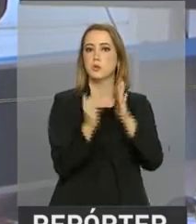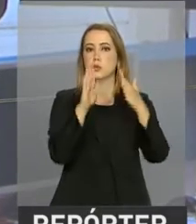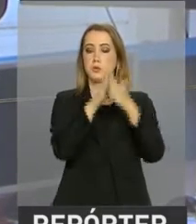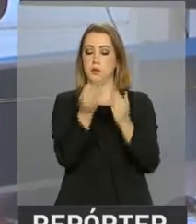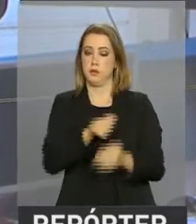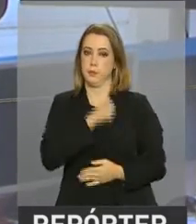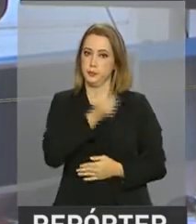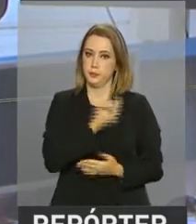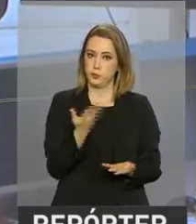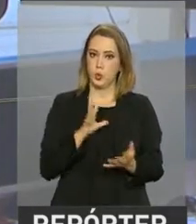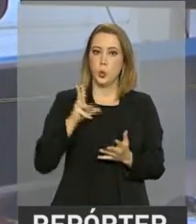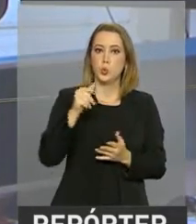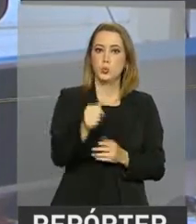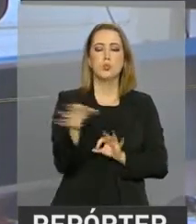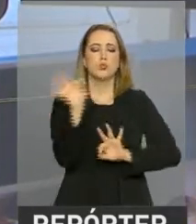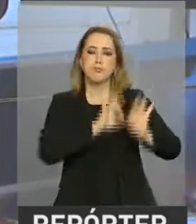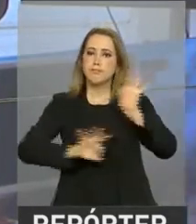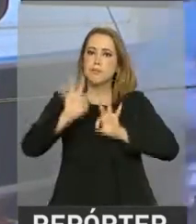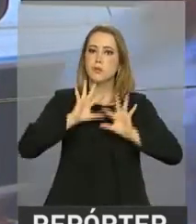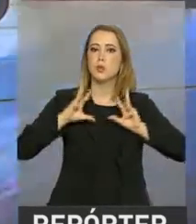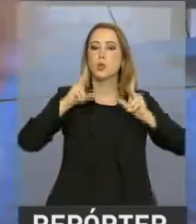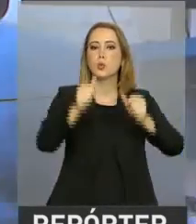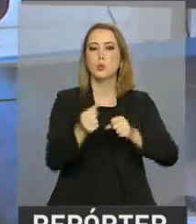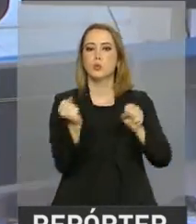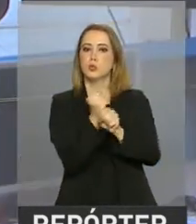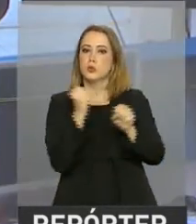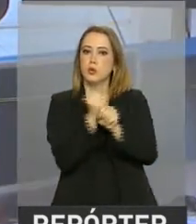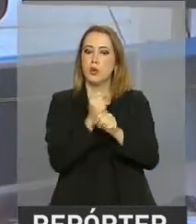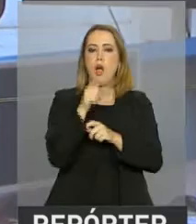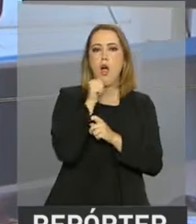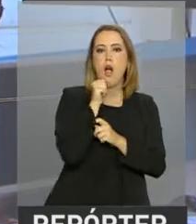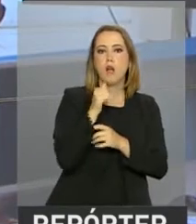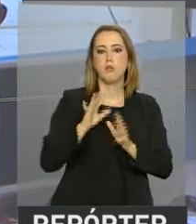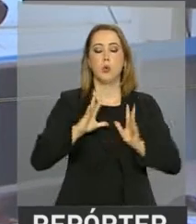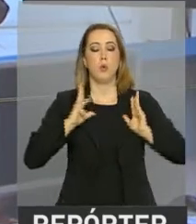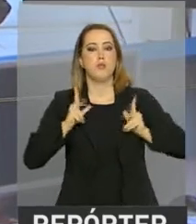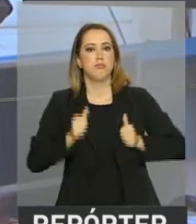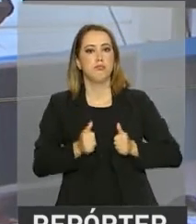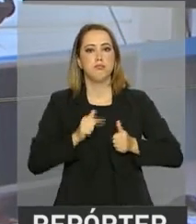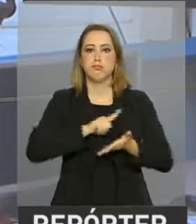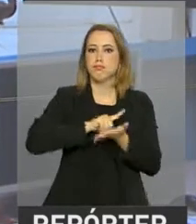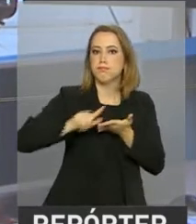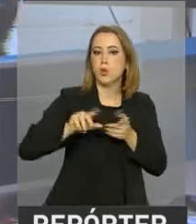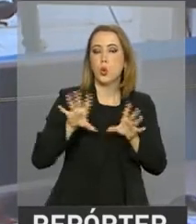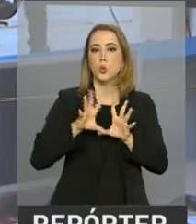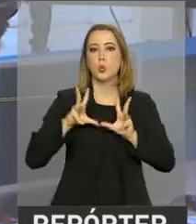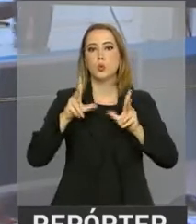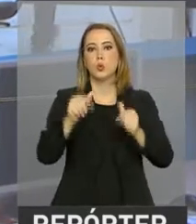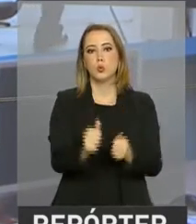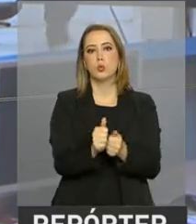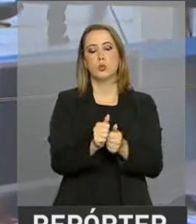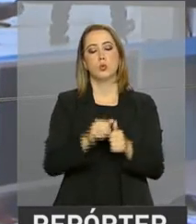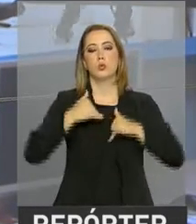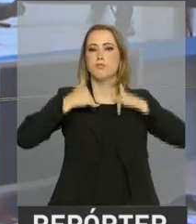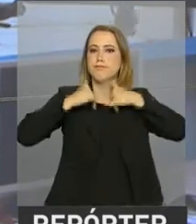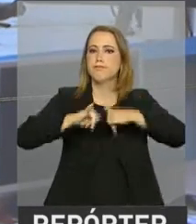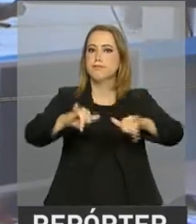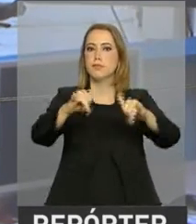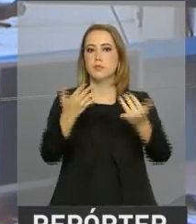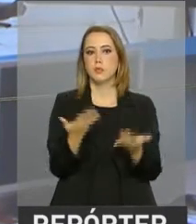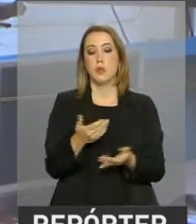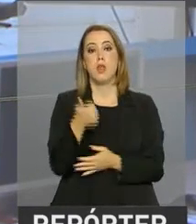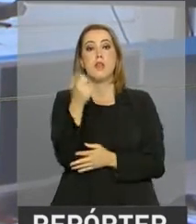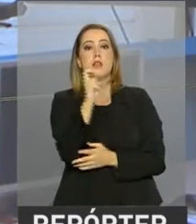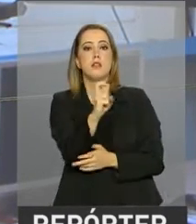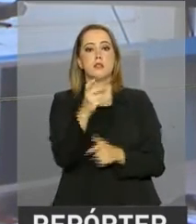com infraestrutura completa: pavimentação, rede de água, esgotamento sanitário, drenagem e energia elétrica.